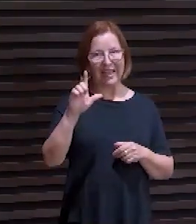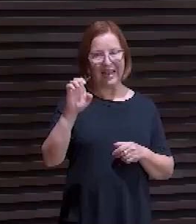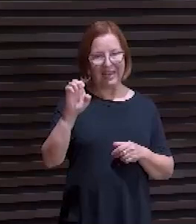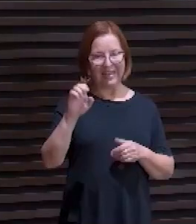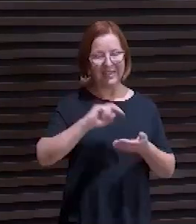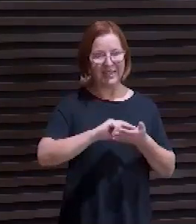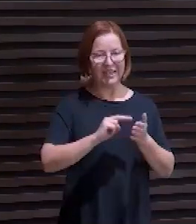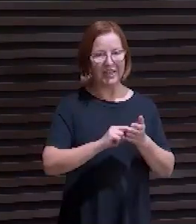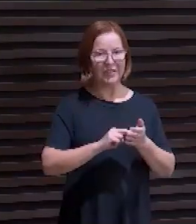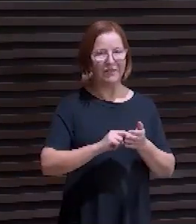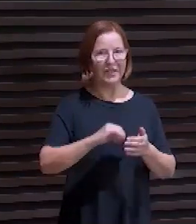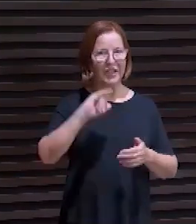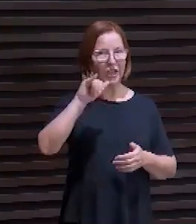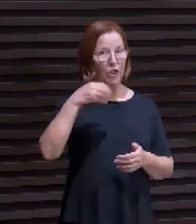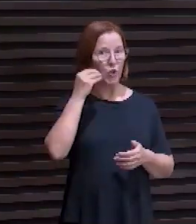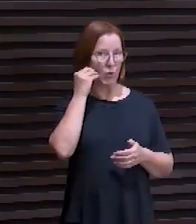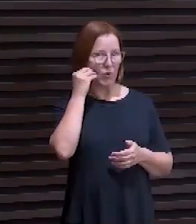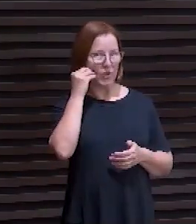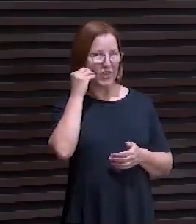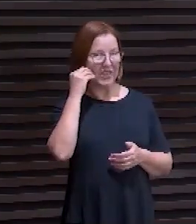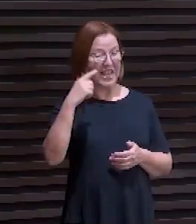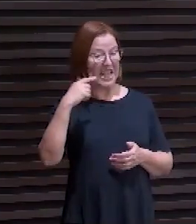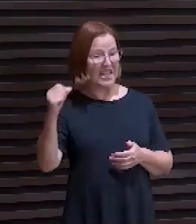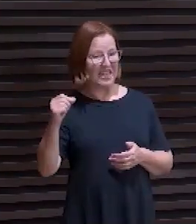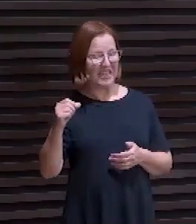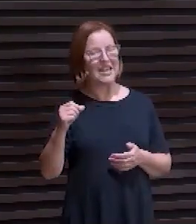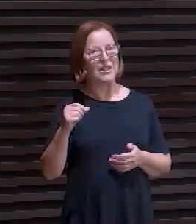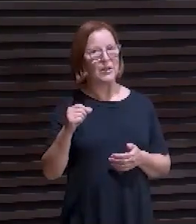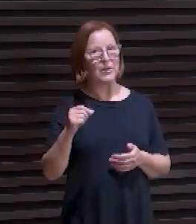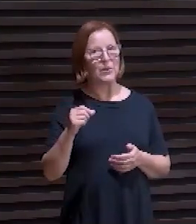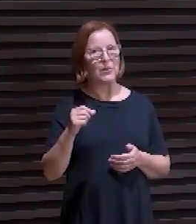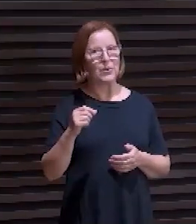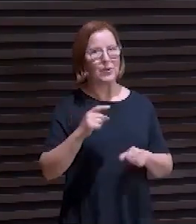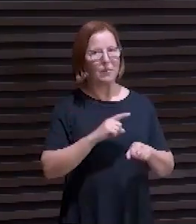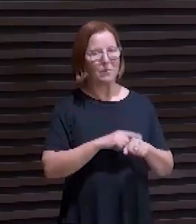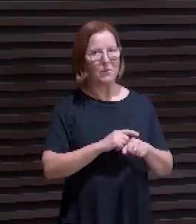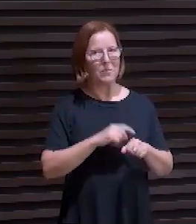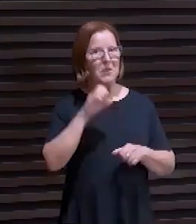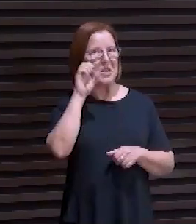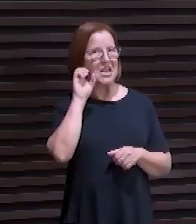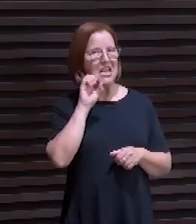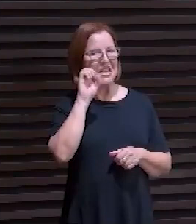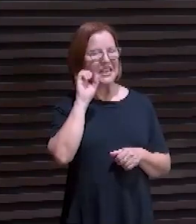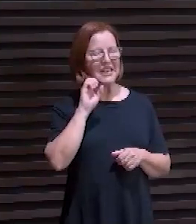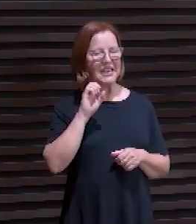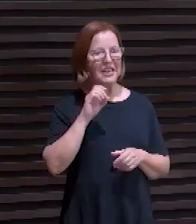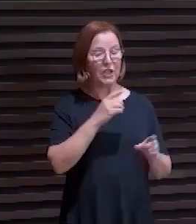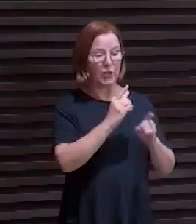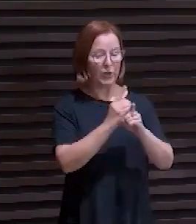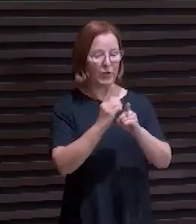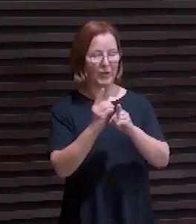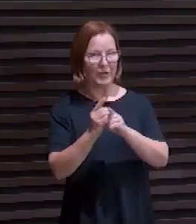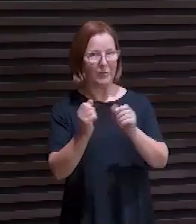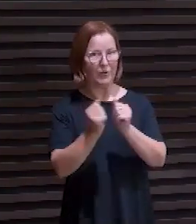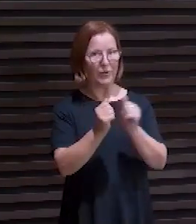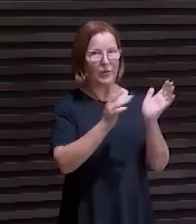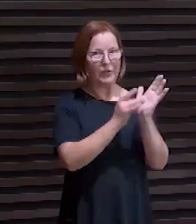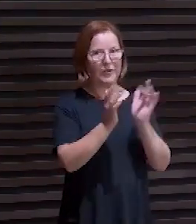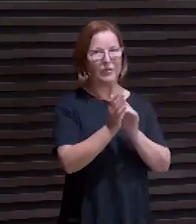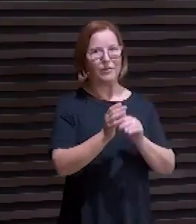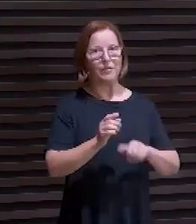da reunião, da ceia, no momento ali que eles estavam reunidos. Quando ele